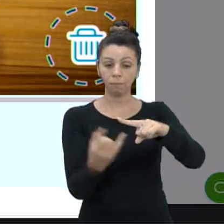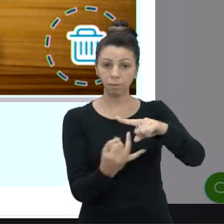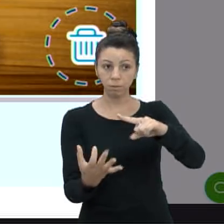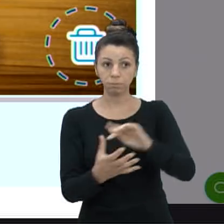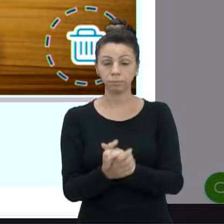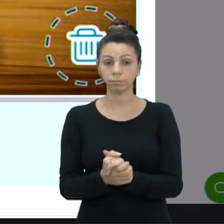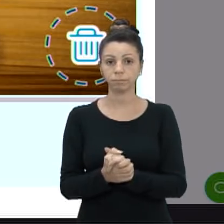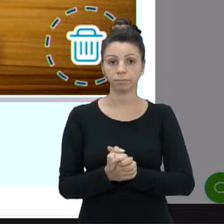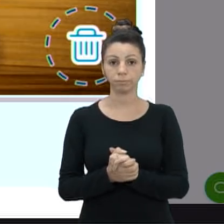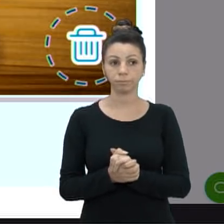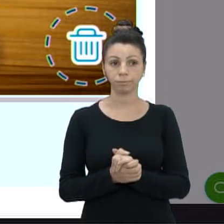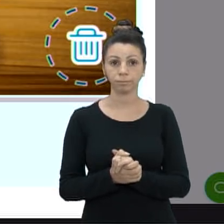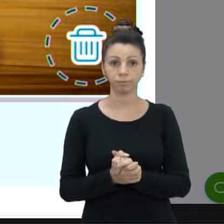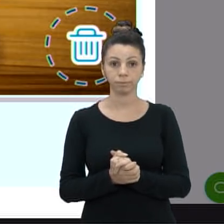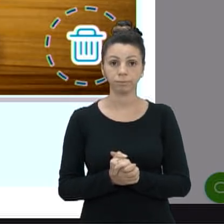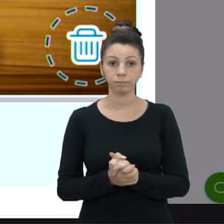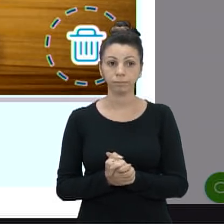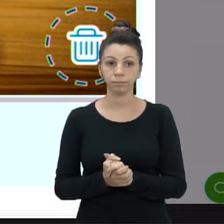próximo exercício,